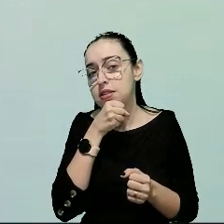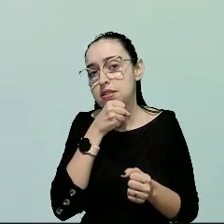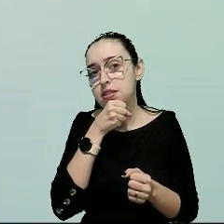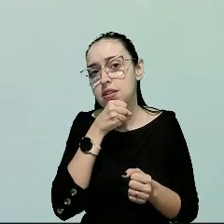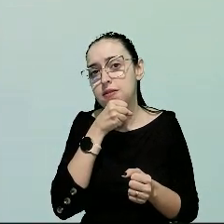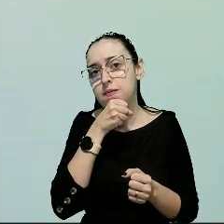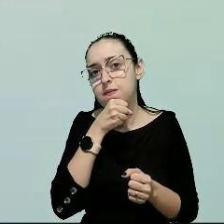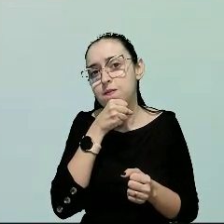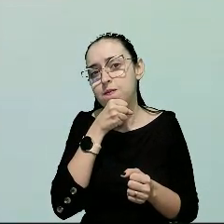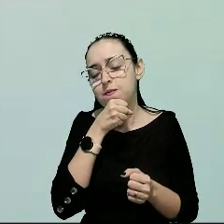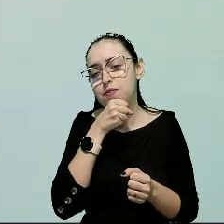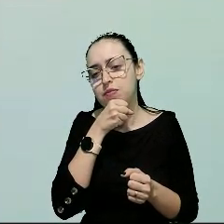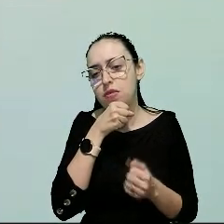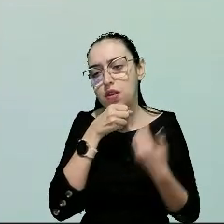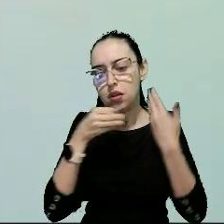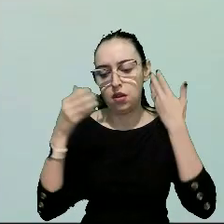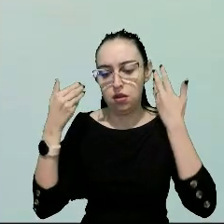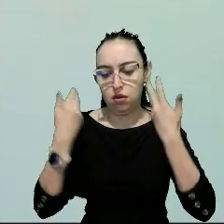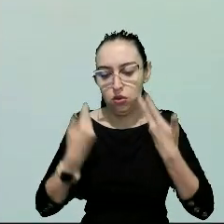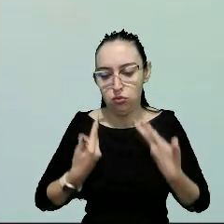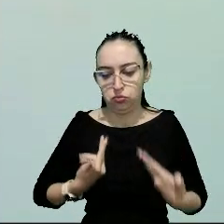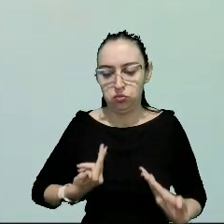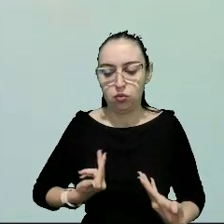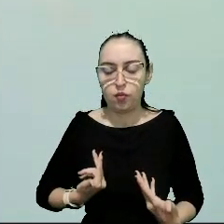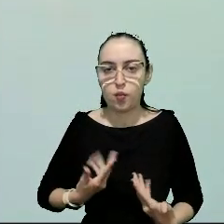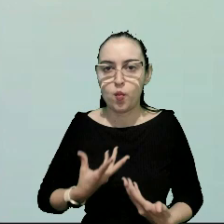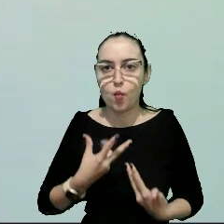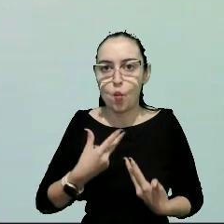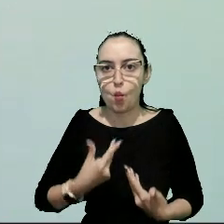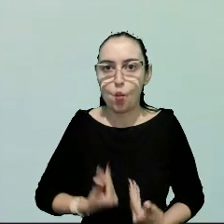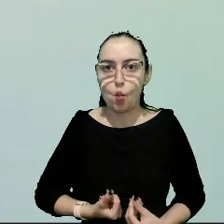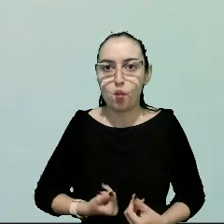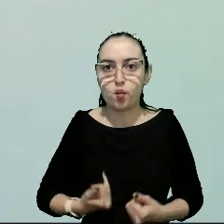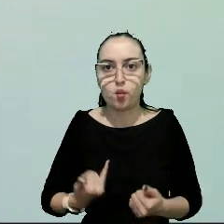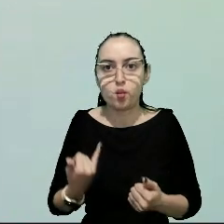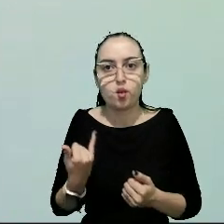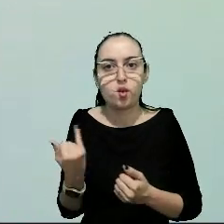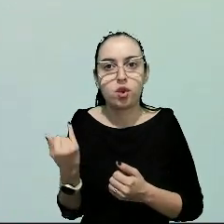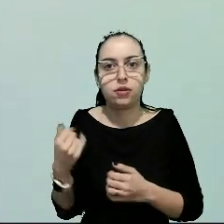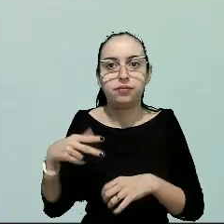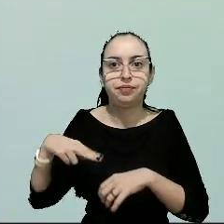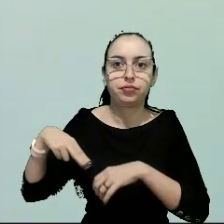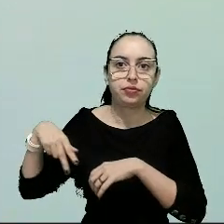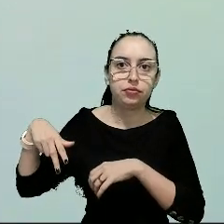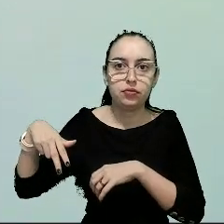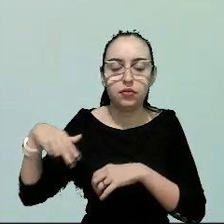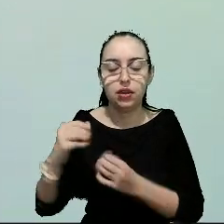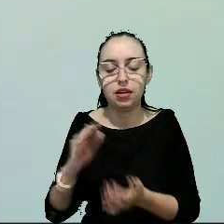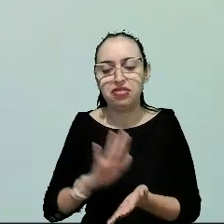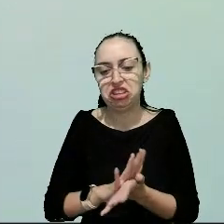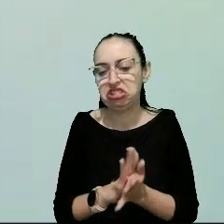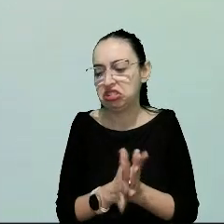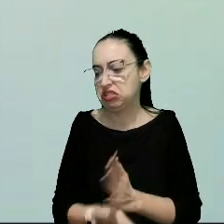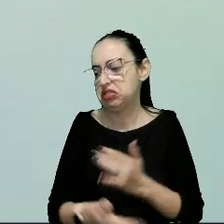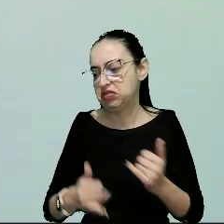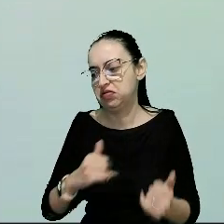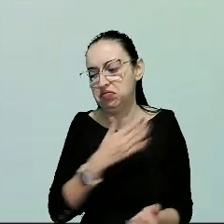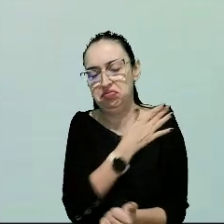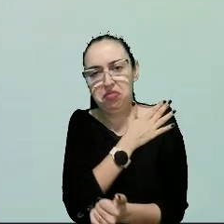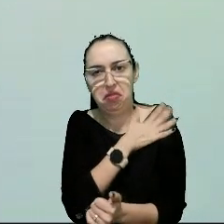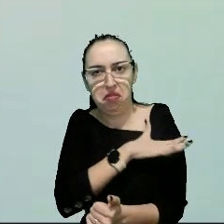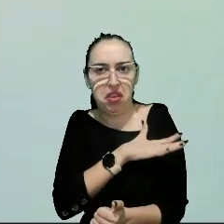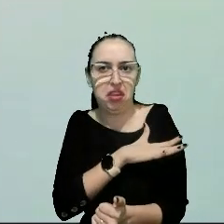envelhecer é se tornar um cadáver ambulante. Ela fala das misérias,